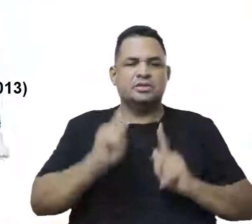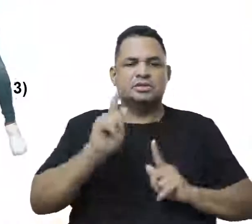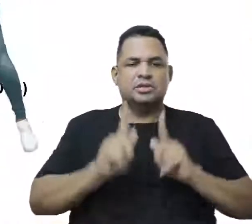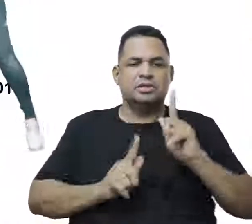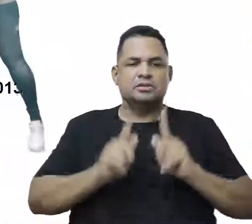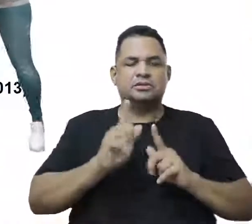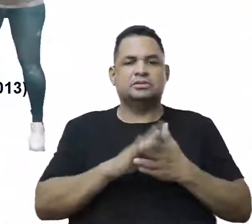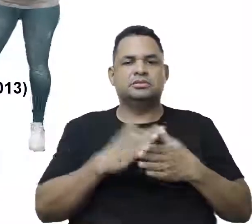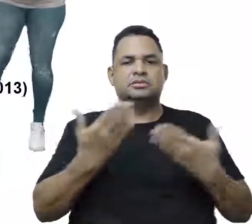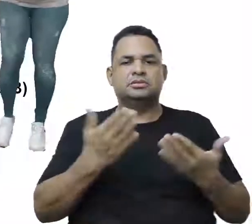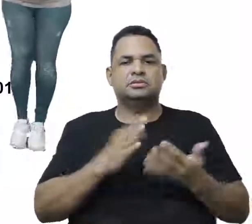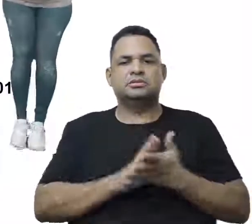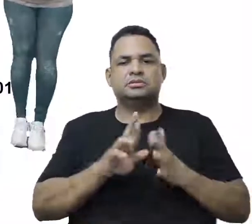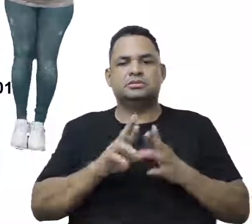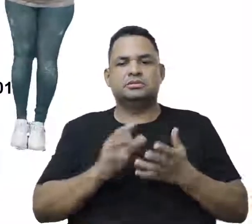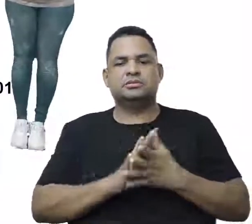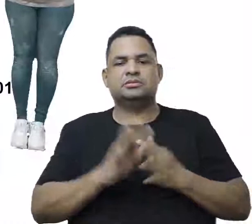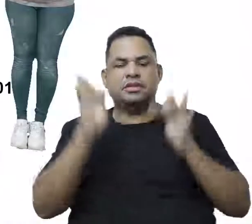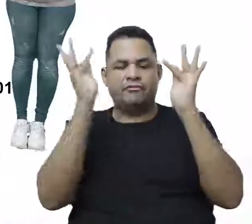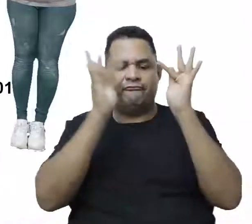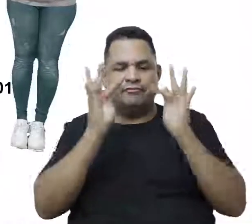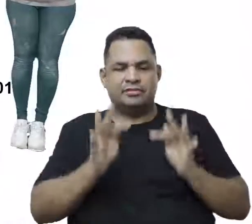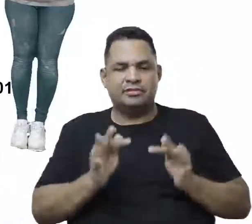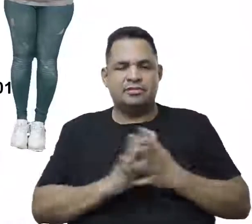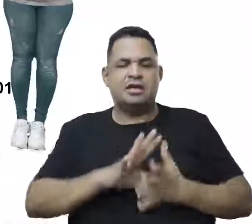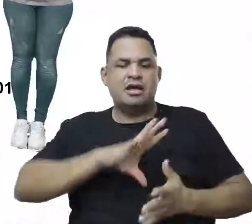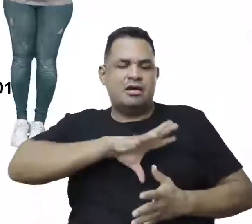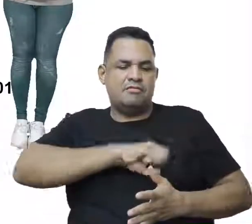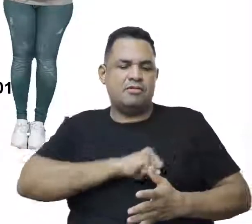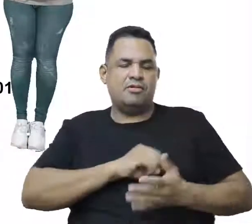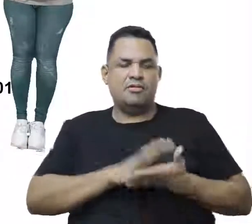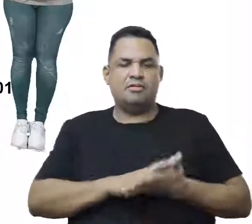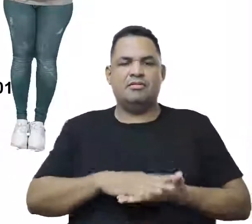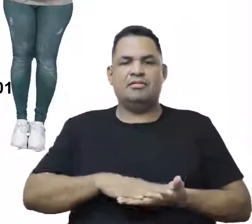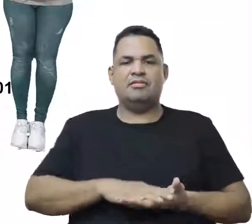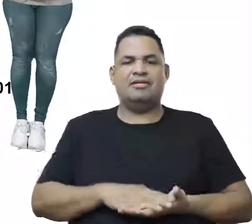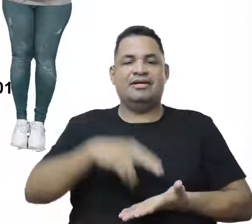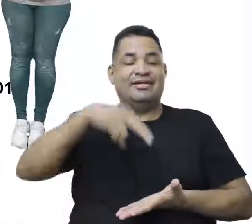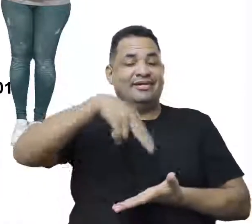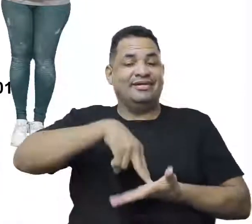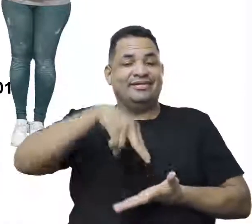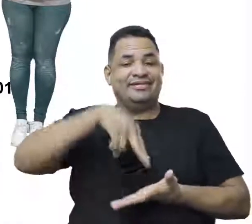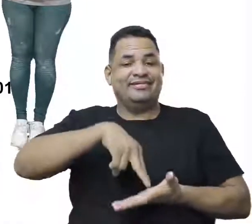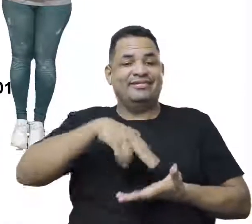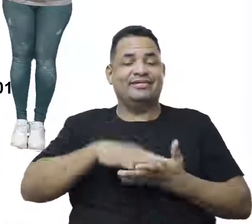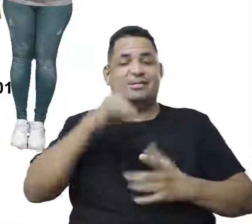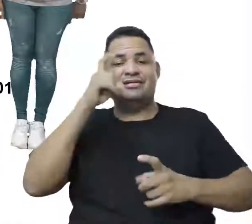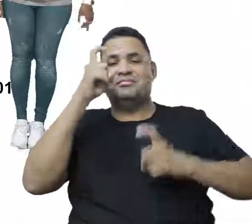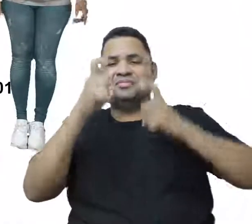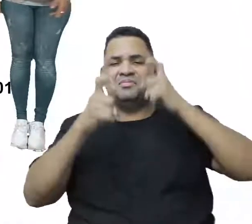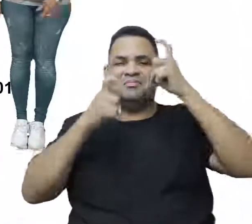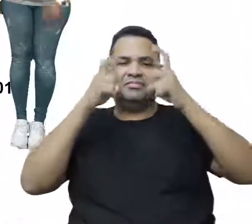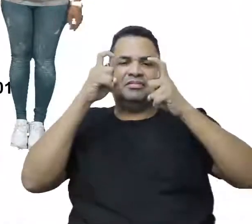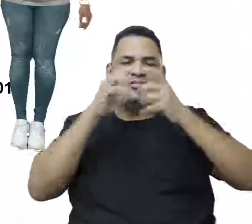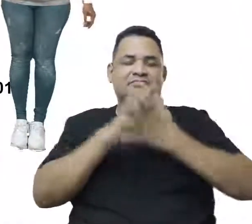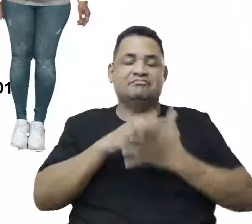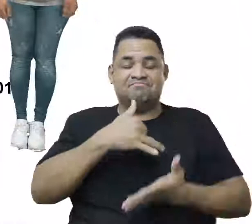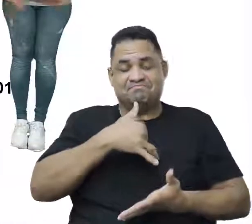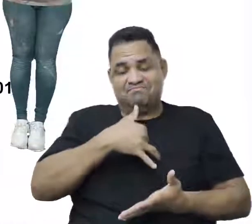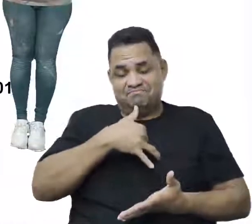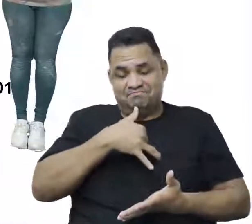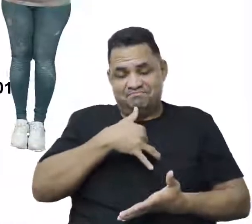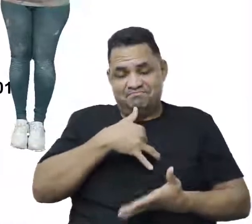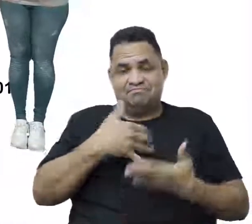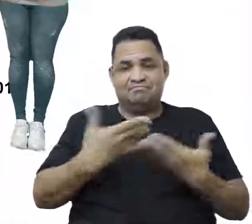gente tem os gestos ali de felicidade, de amor, de alegria, né? Aquele de preocupação, de tristeza,